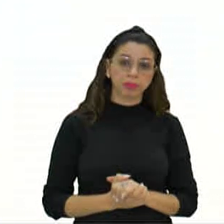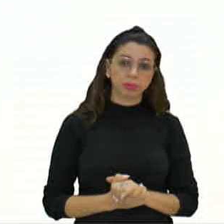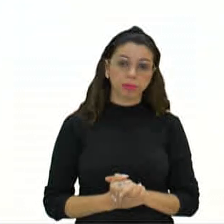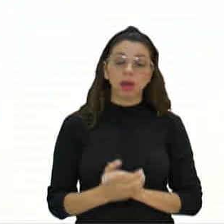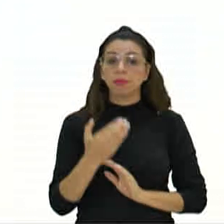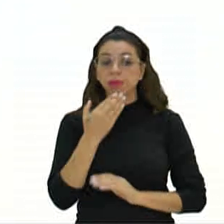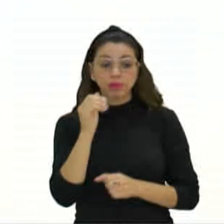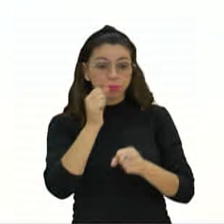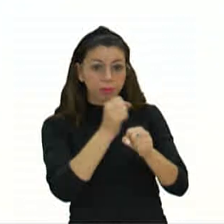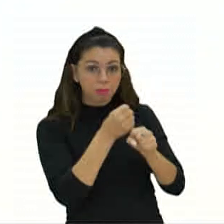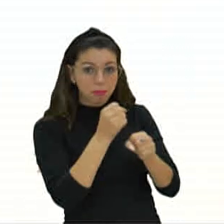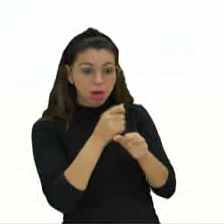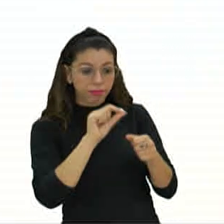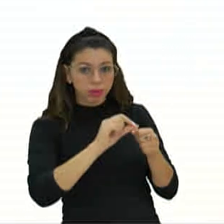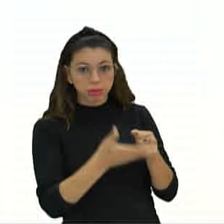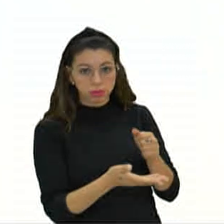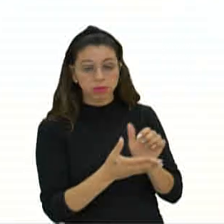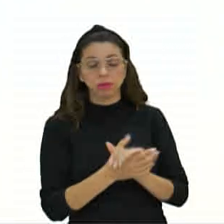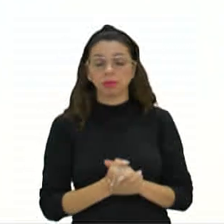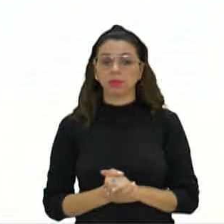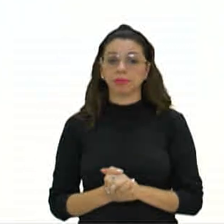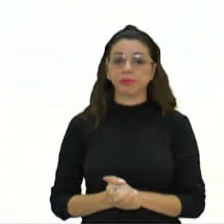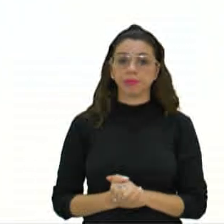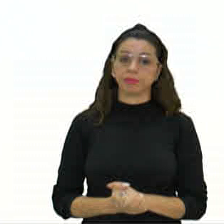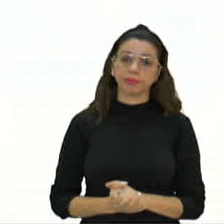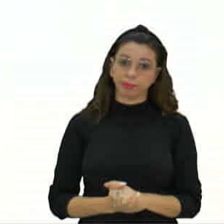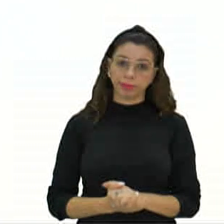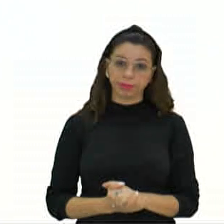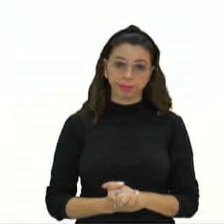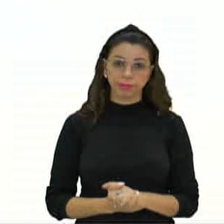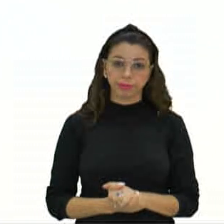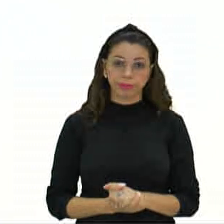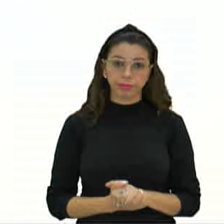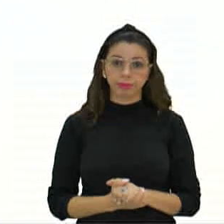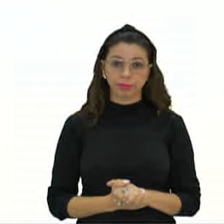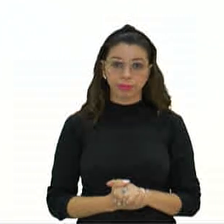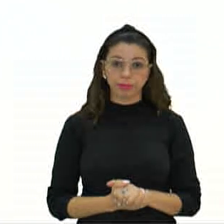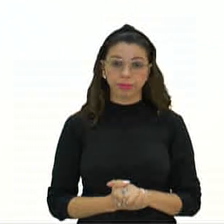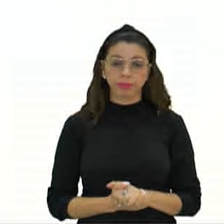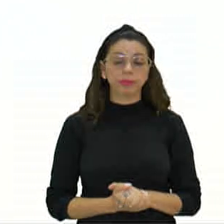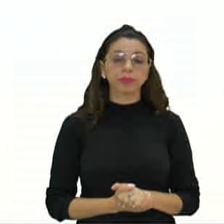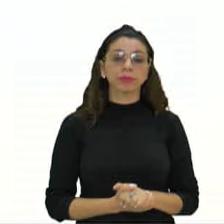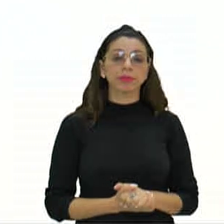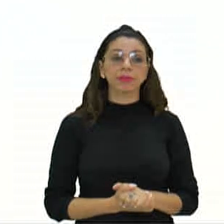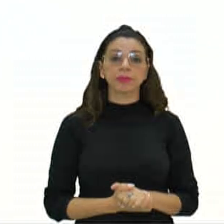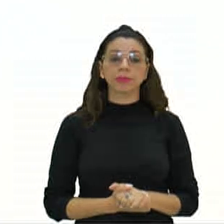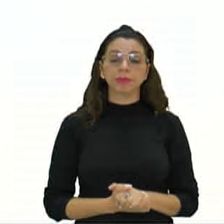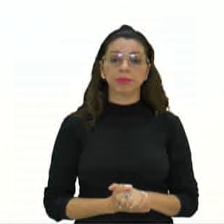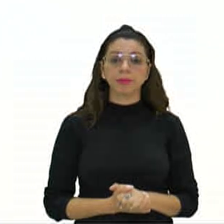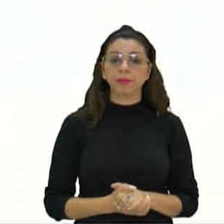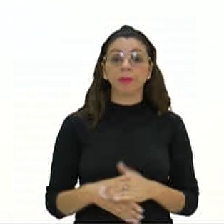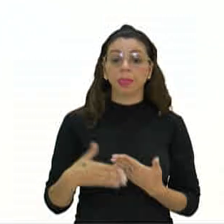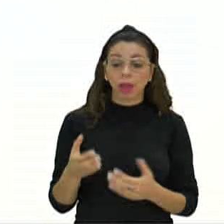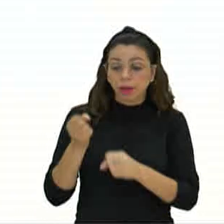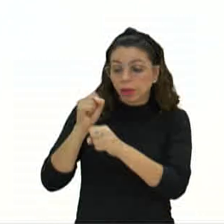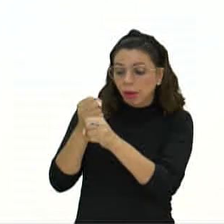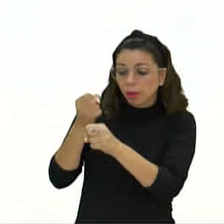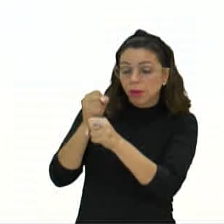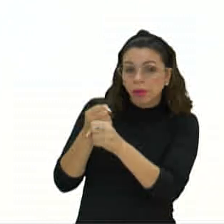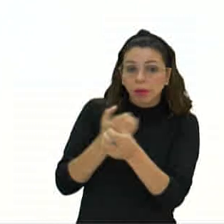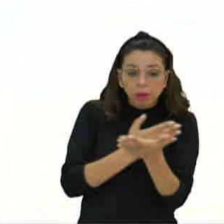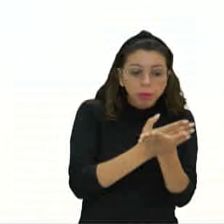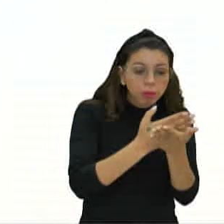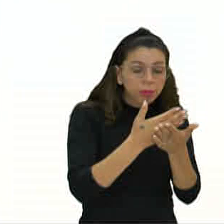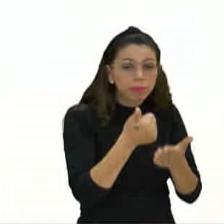in 1929, 30 years after the proclamation of the Republic. Essa construção, ela começou no ano